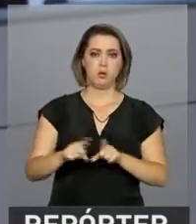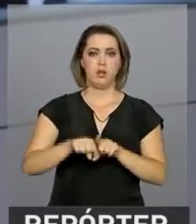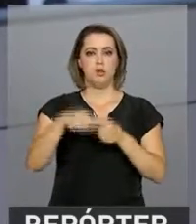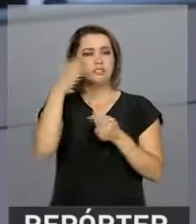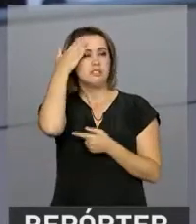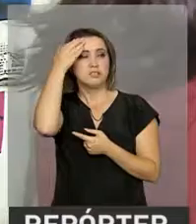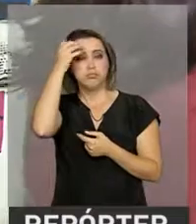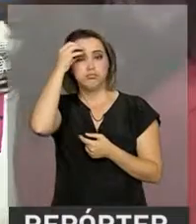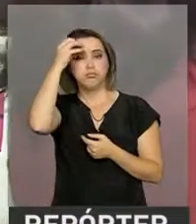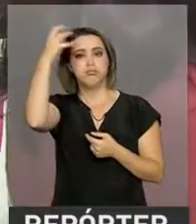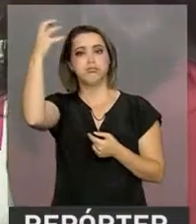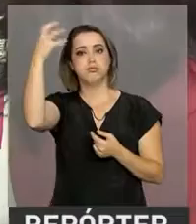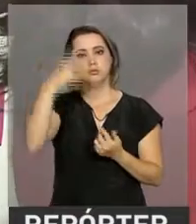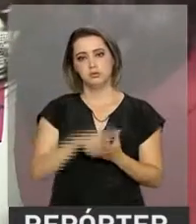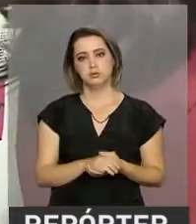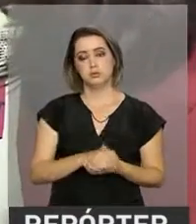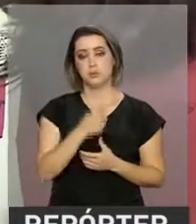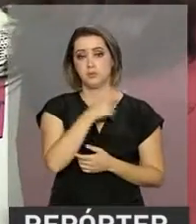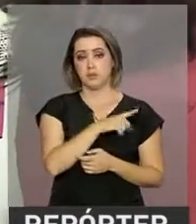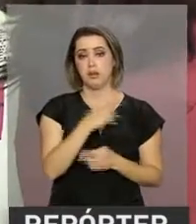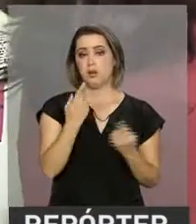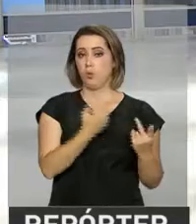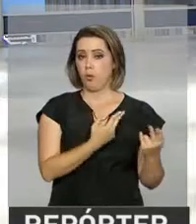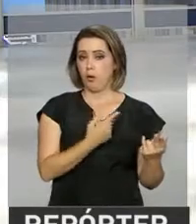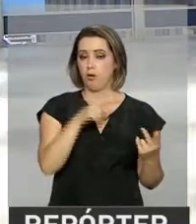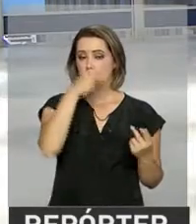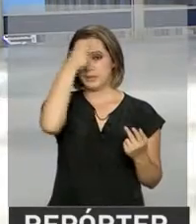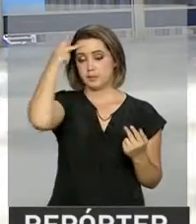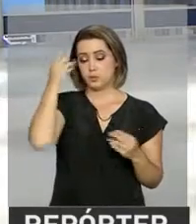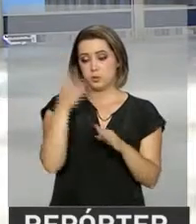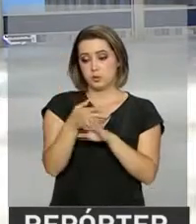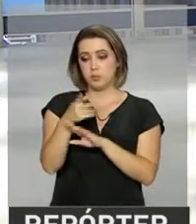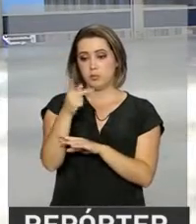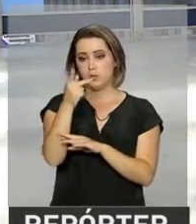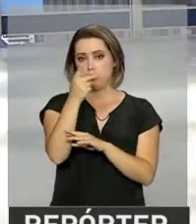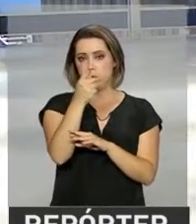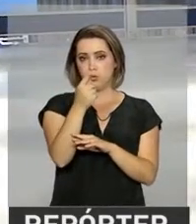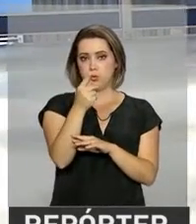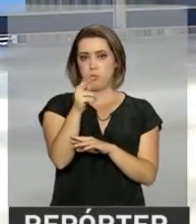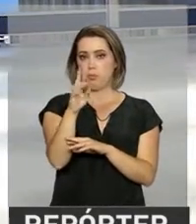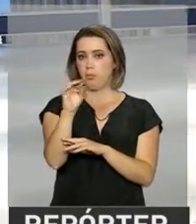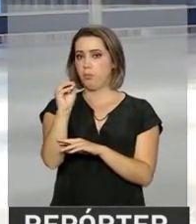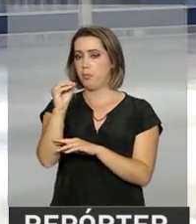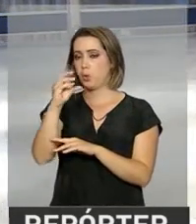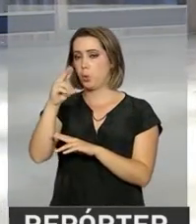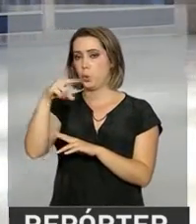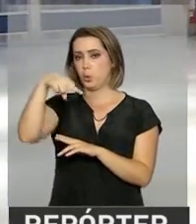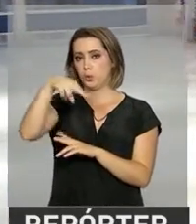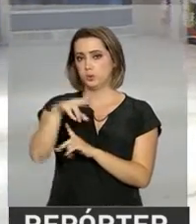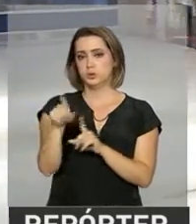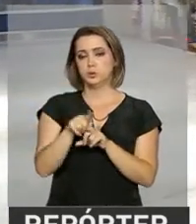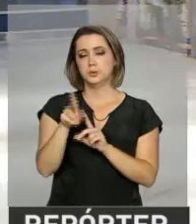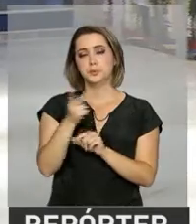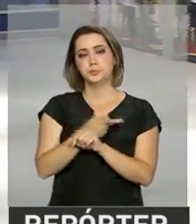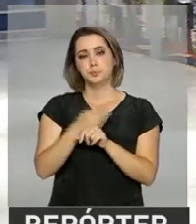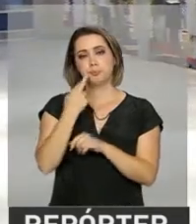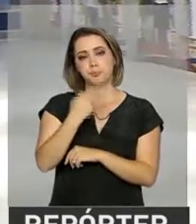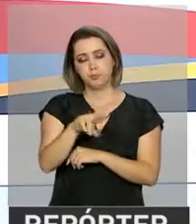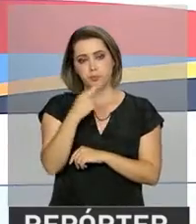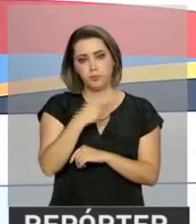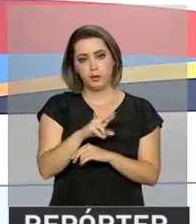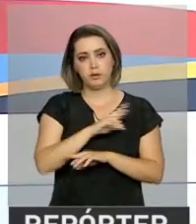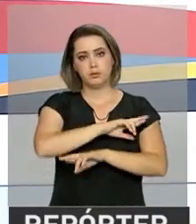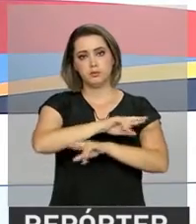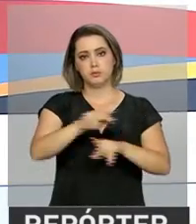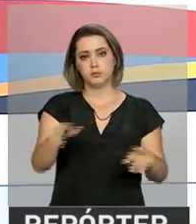aí criou aquele galo. Luciana está entre os consumidores que vão aos PROCONs para prestar queixas sobre problemas com produtos e serviços em